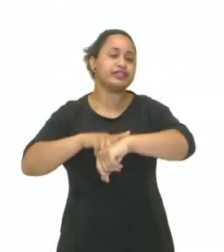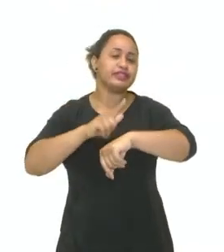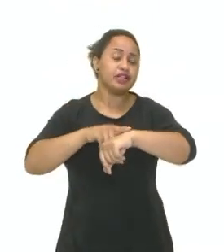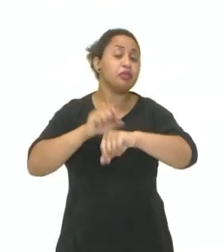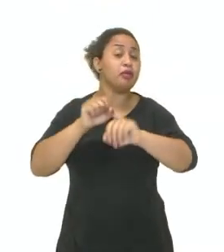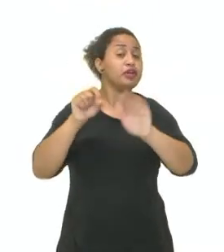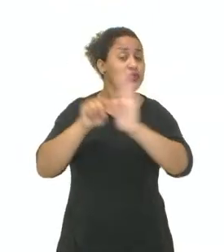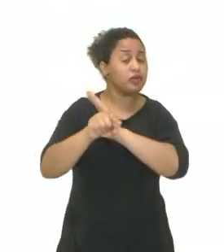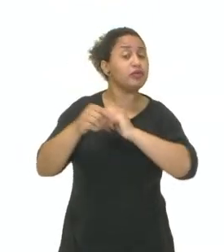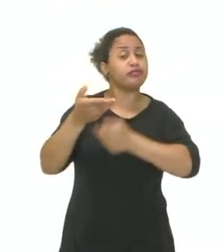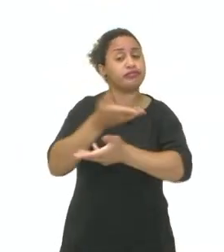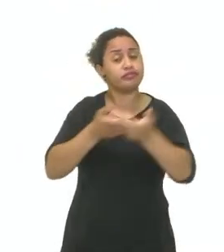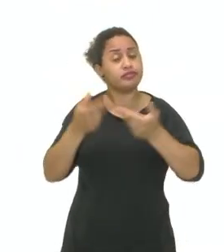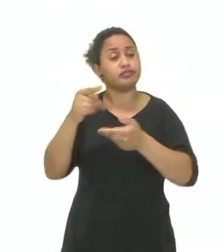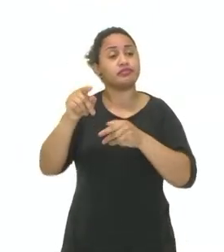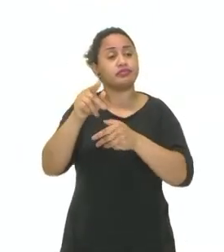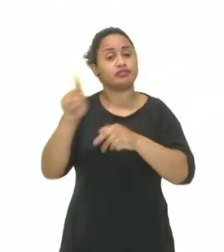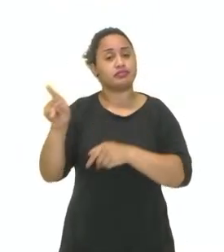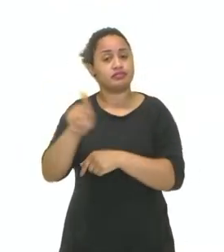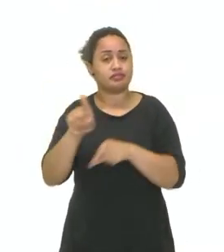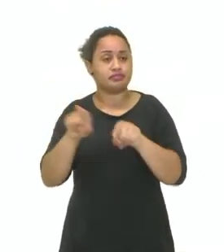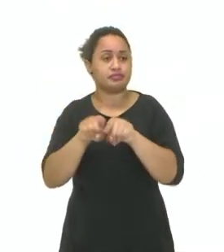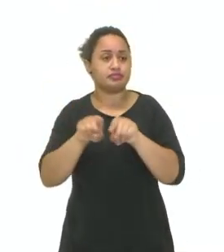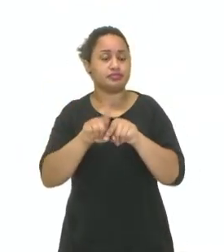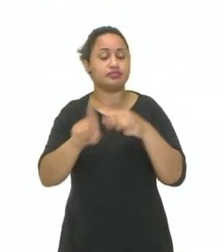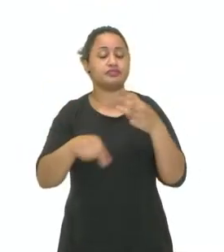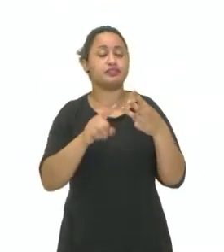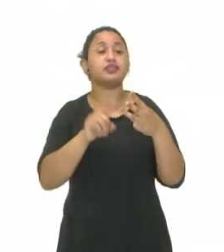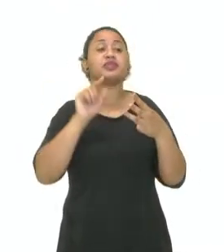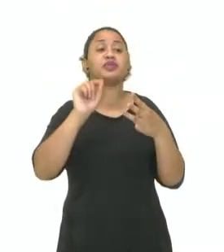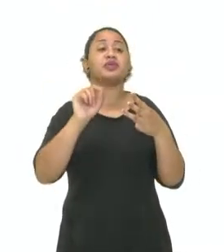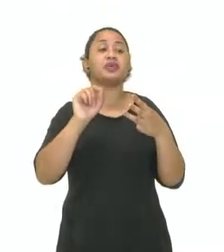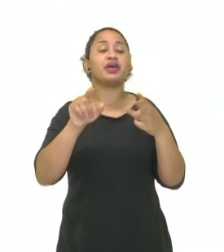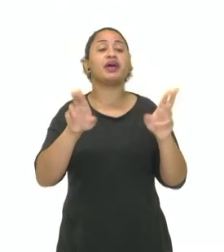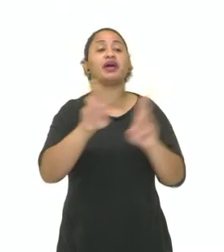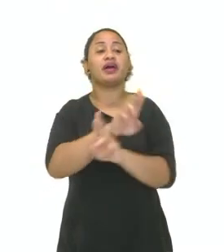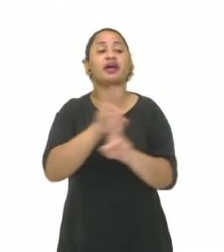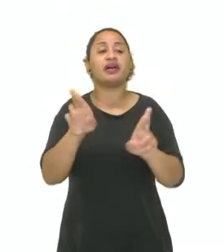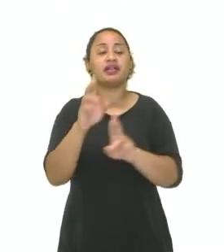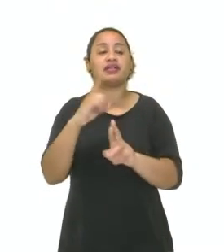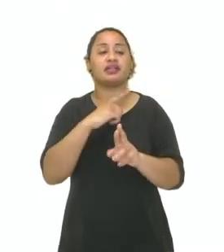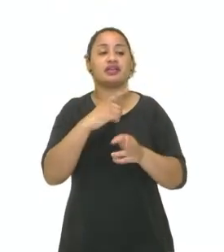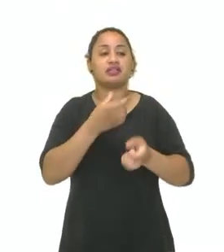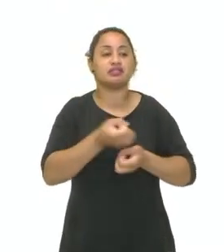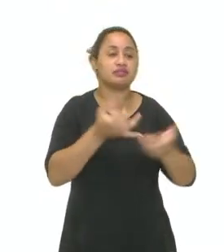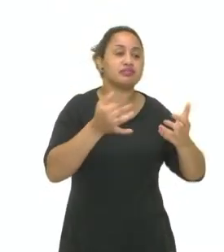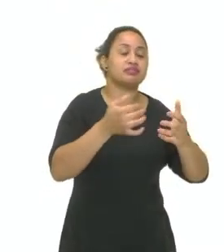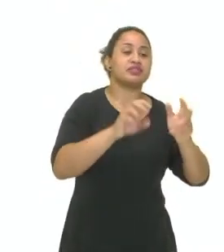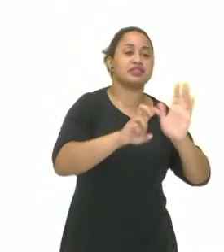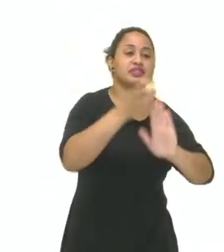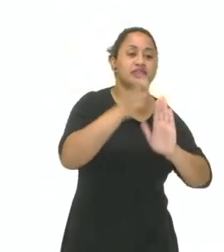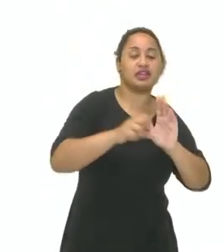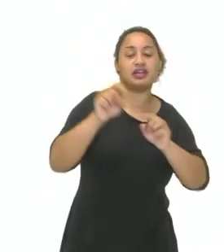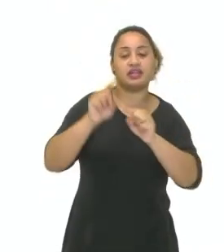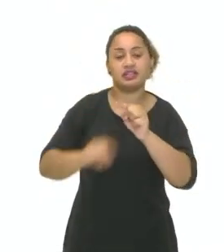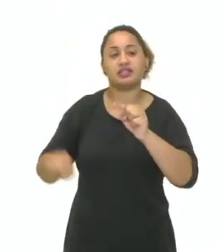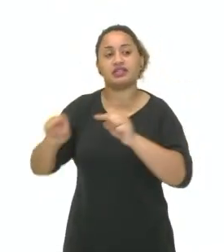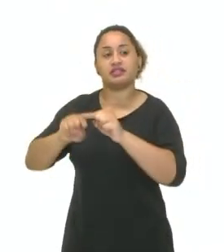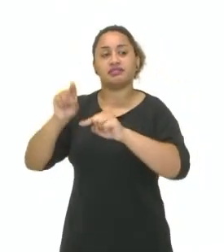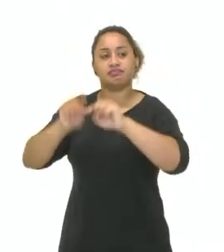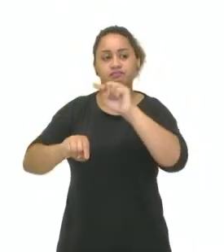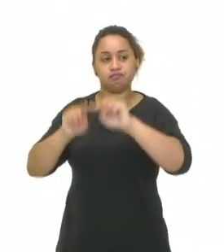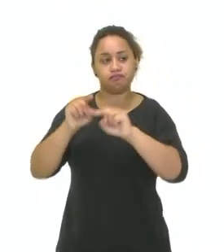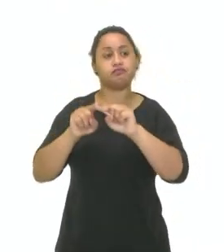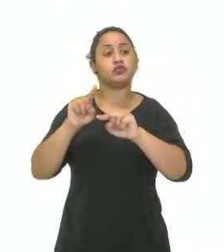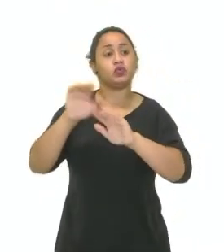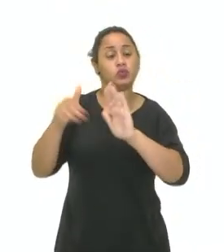o teu professor, não tem problema, tá? E o que se diria sobre a relação entre fluxo de energia e ciclo de matéria? Então tudo isso é